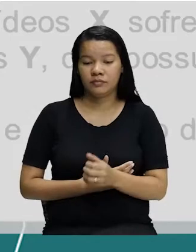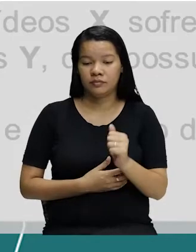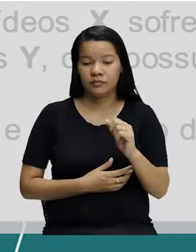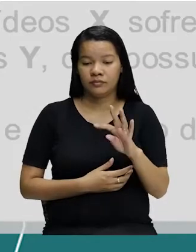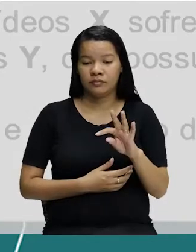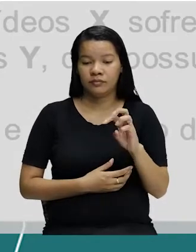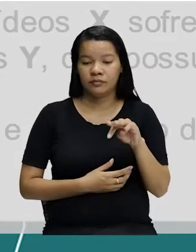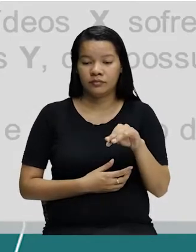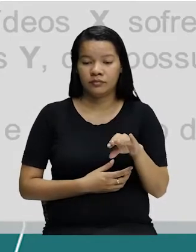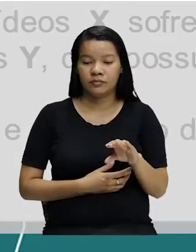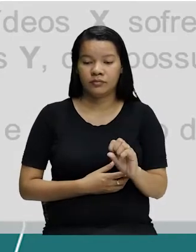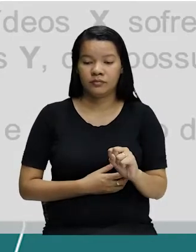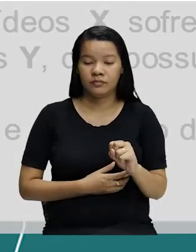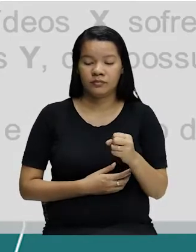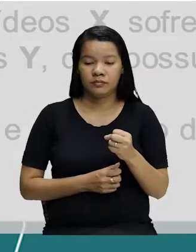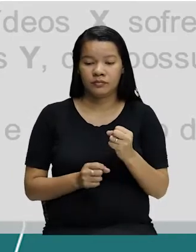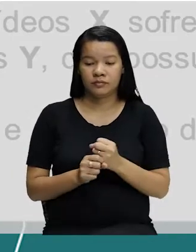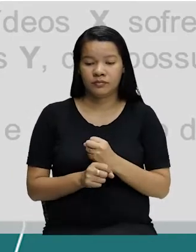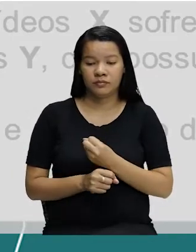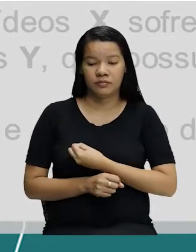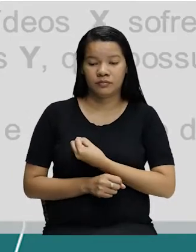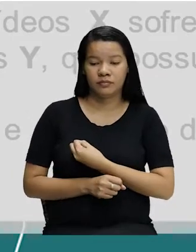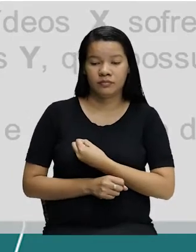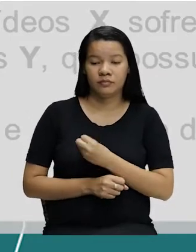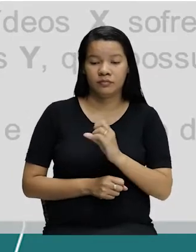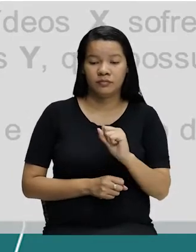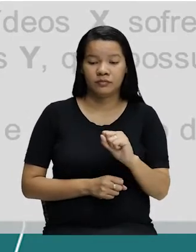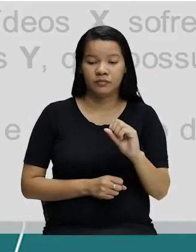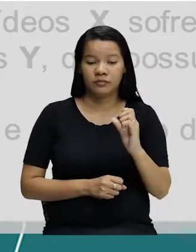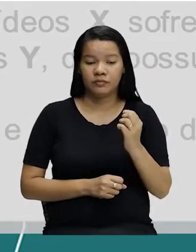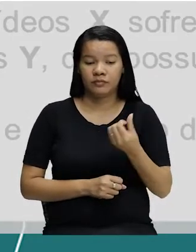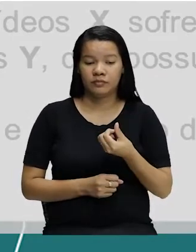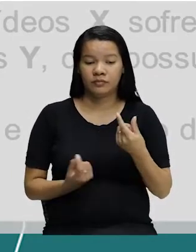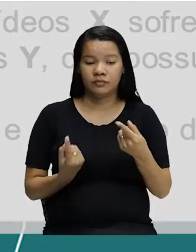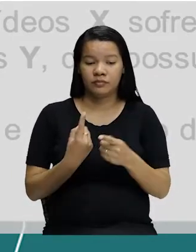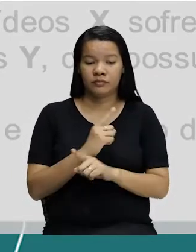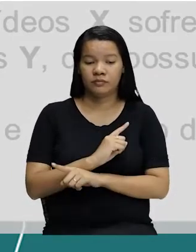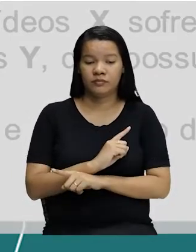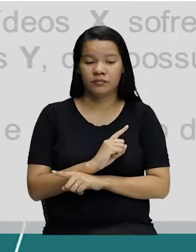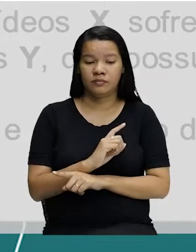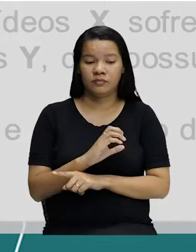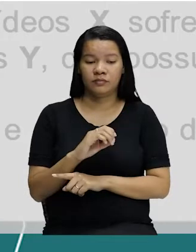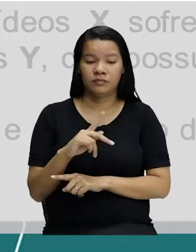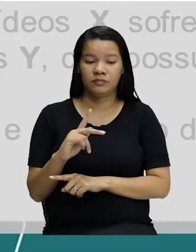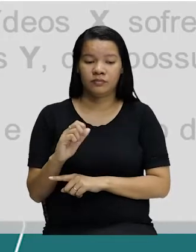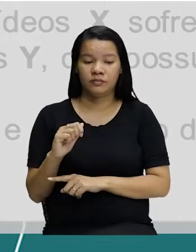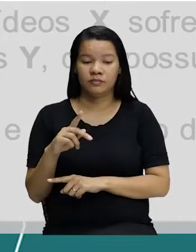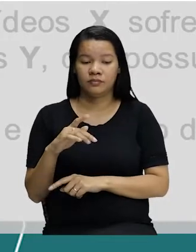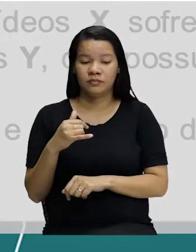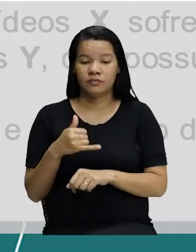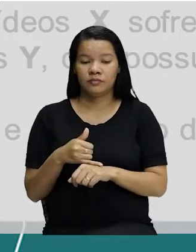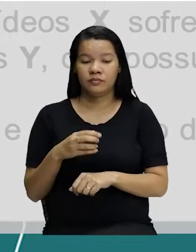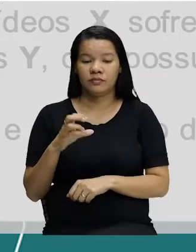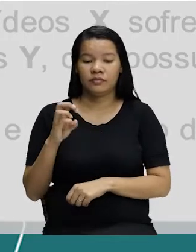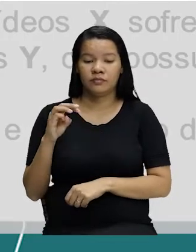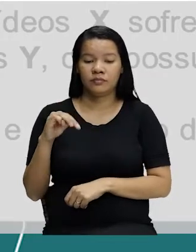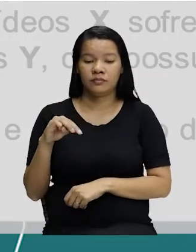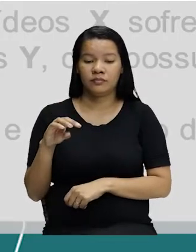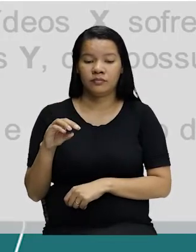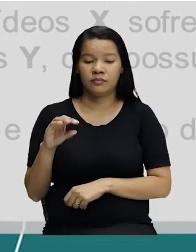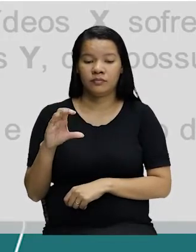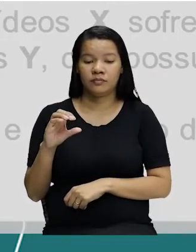criptônio 86 contra uma chapa metálica de chumbo 208. Nesse processo formou-se o